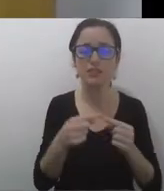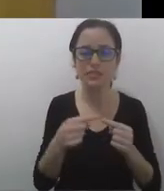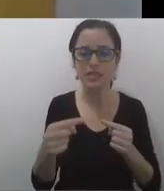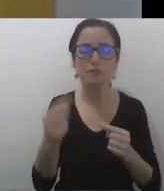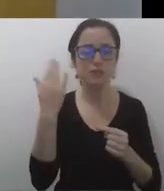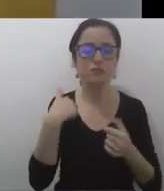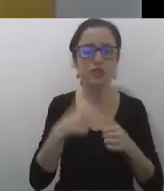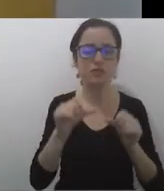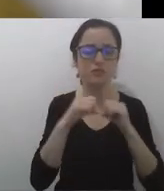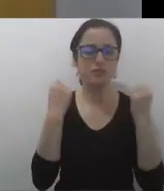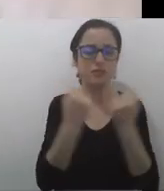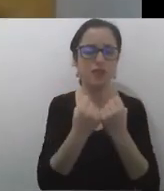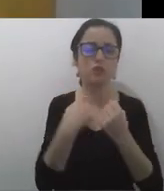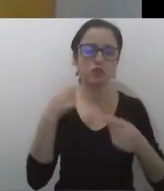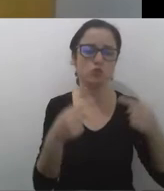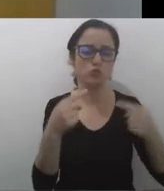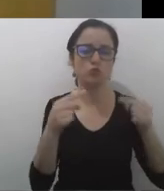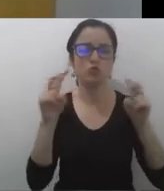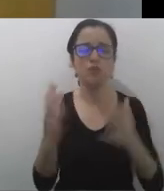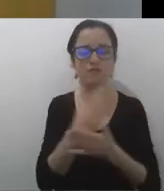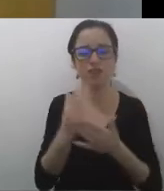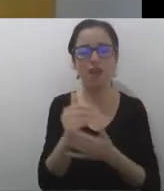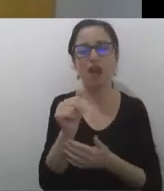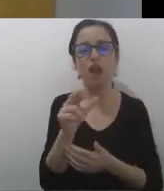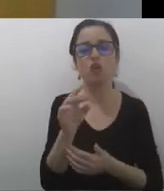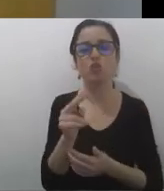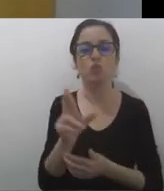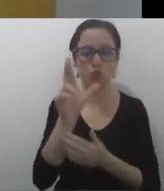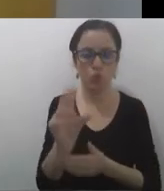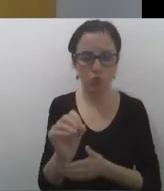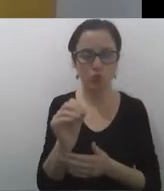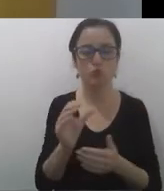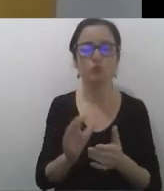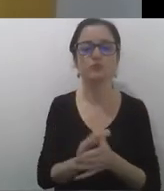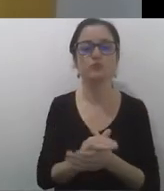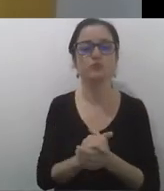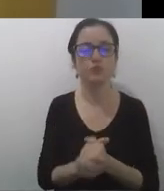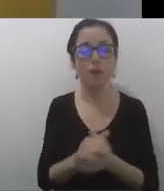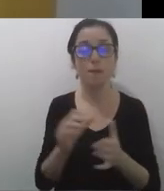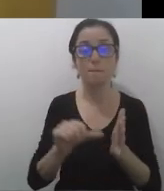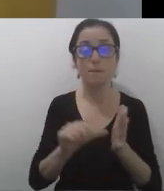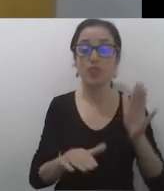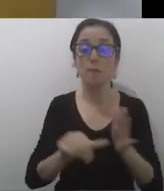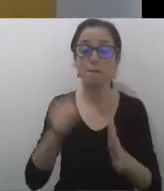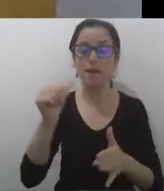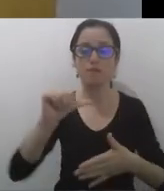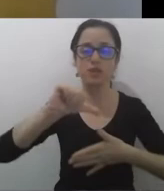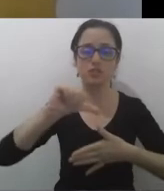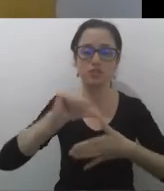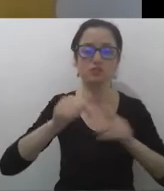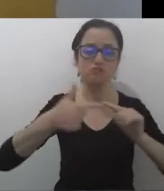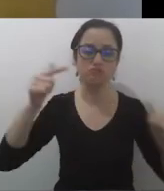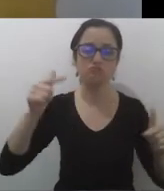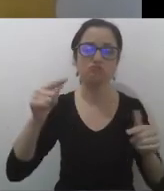por acaso, essa semana eu tive num seminário que discutiu a revista Arturo, a revista que é a